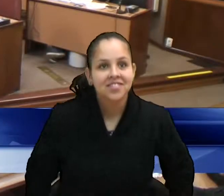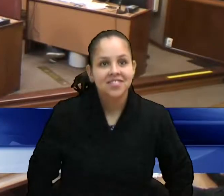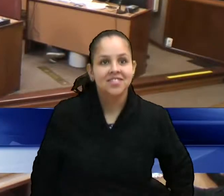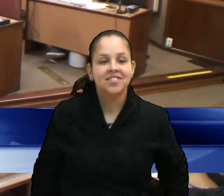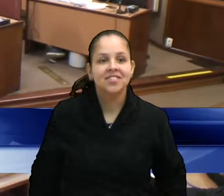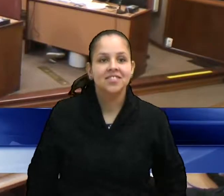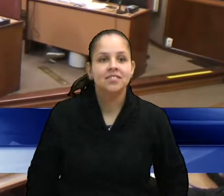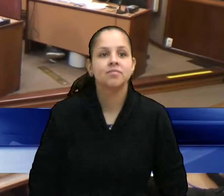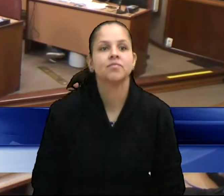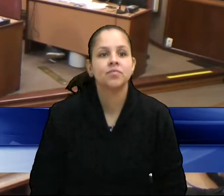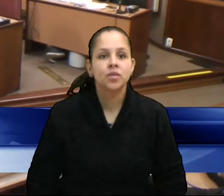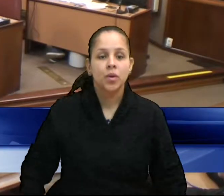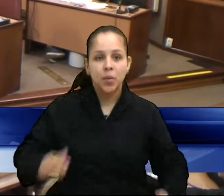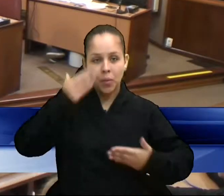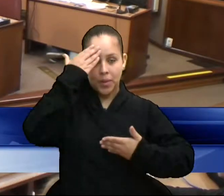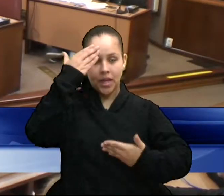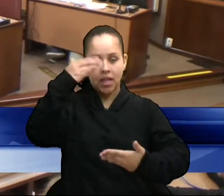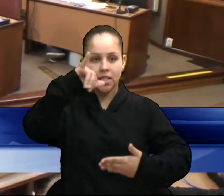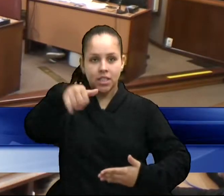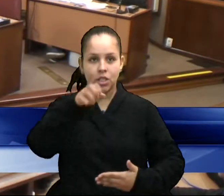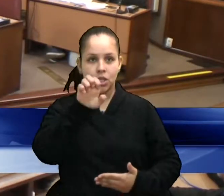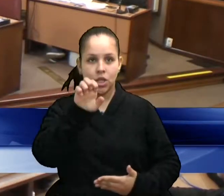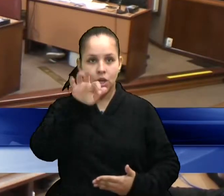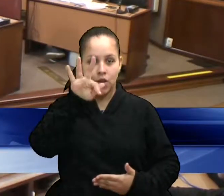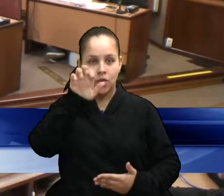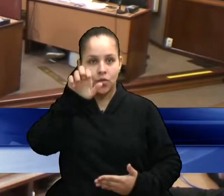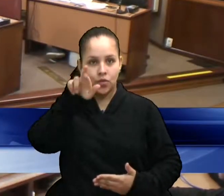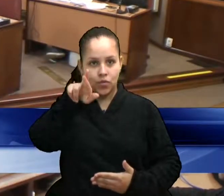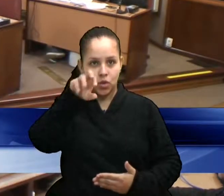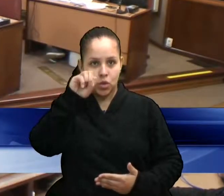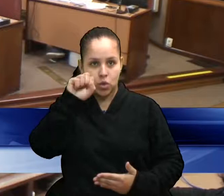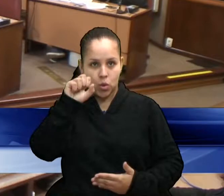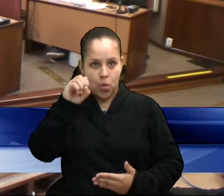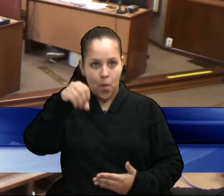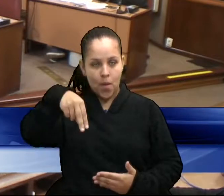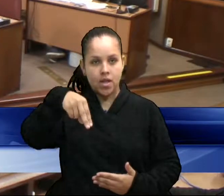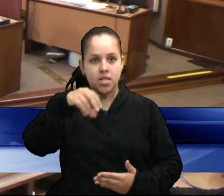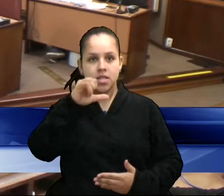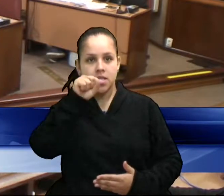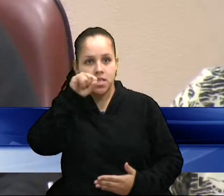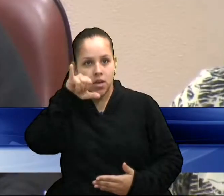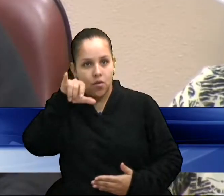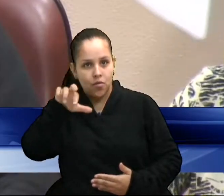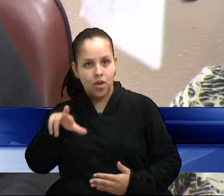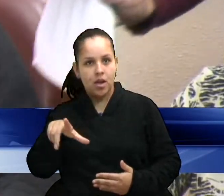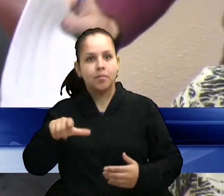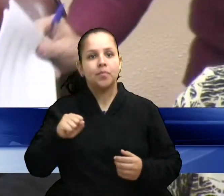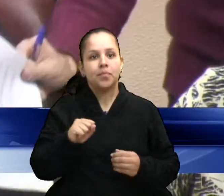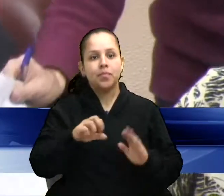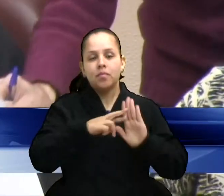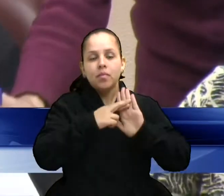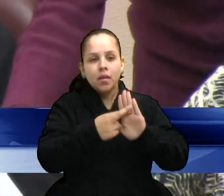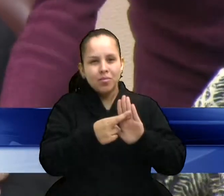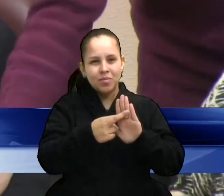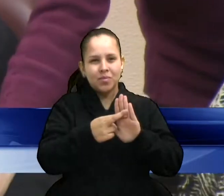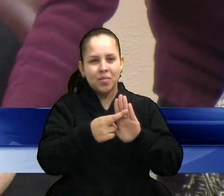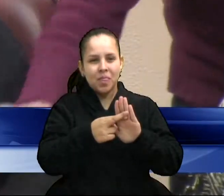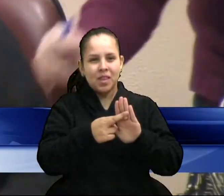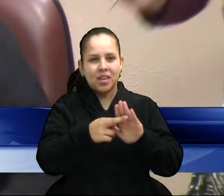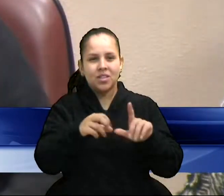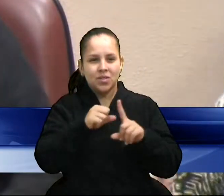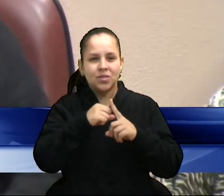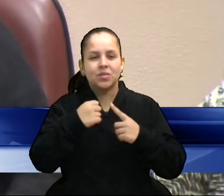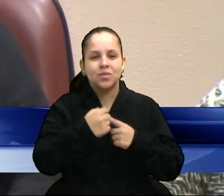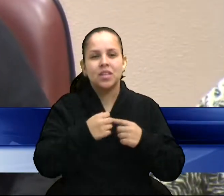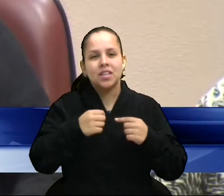Obrigado, então, ao senhor Jefferson Cardoso da Silva, representante da Associação Caxiense de Táxi e Lotação. Também eu